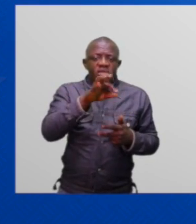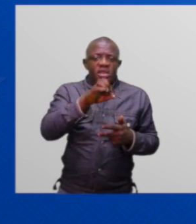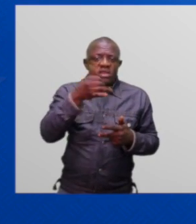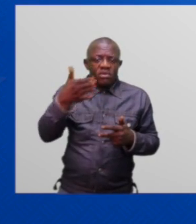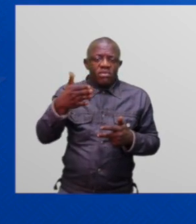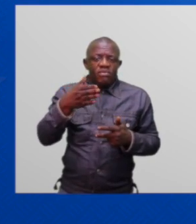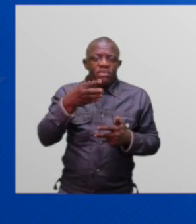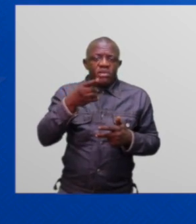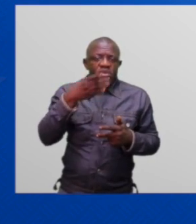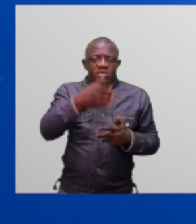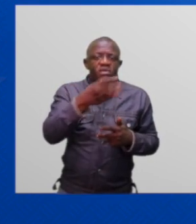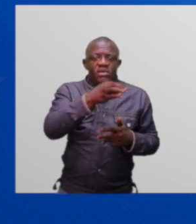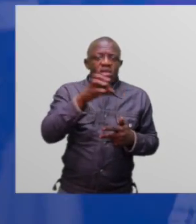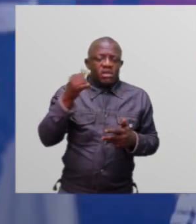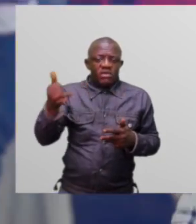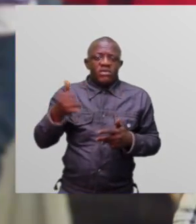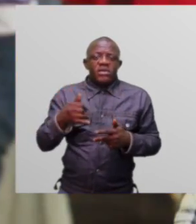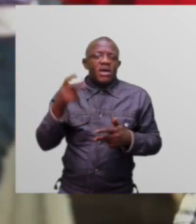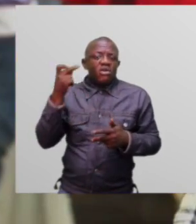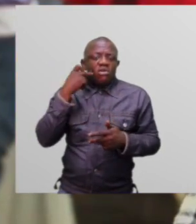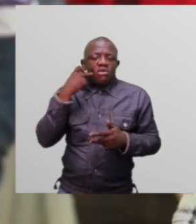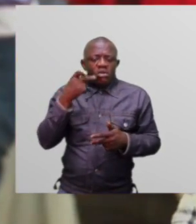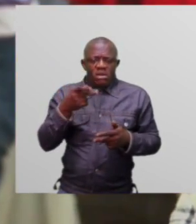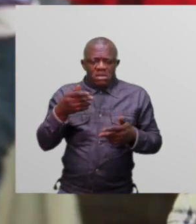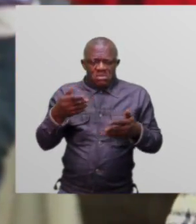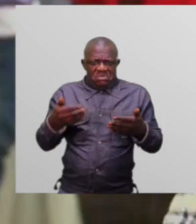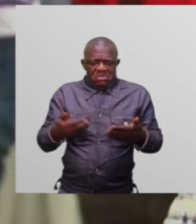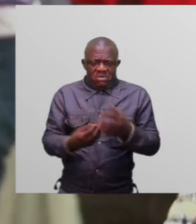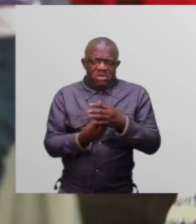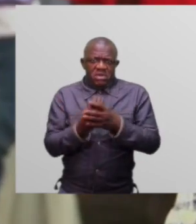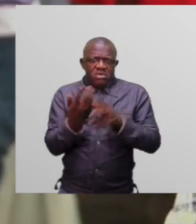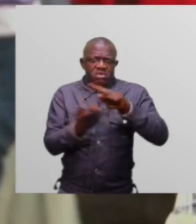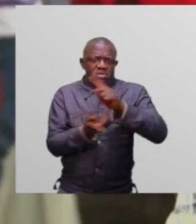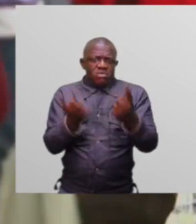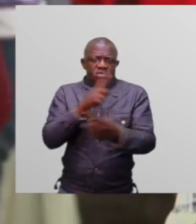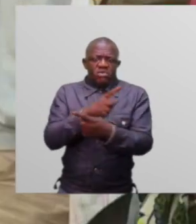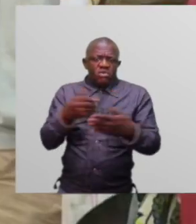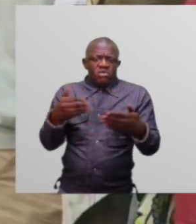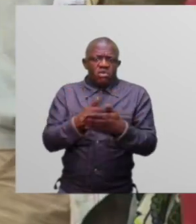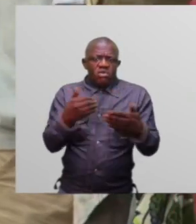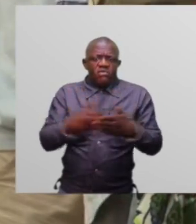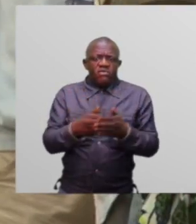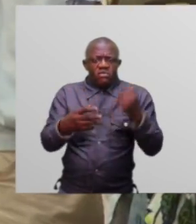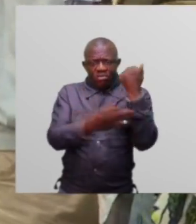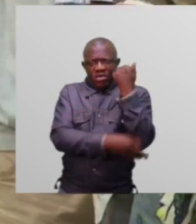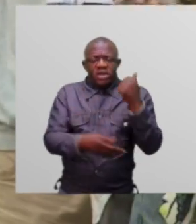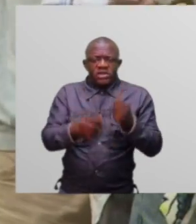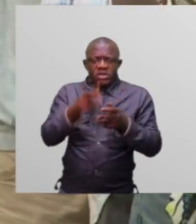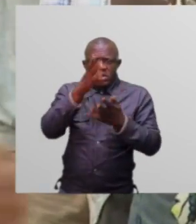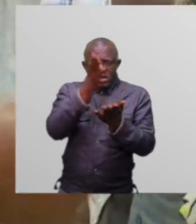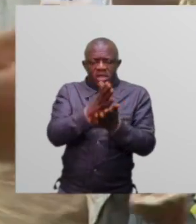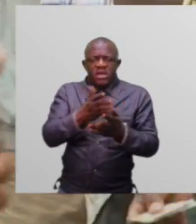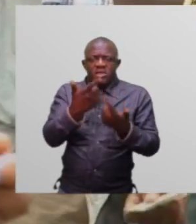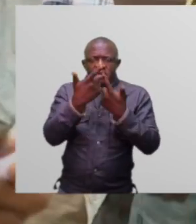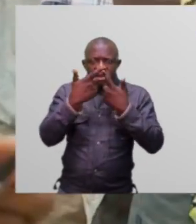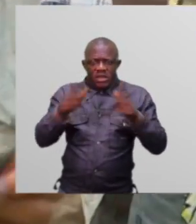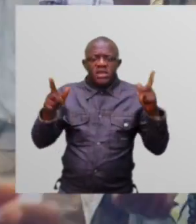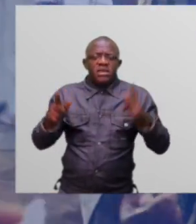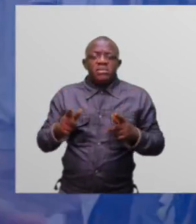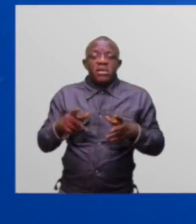-92, Angola passou a ser formalmente um Estado Democrático de Direito e as organizações da sociedade civil